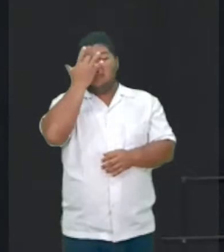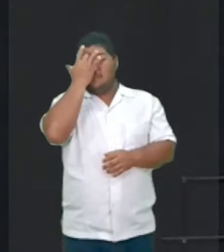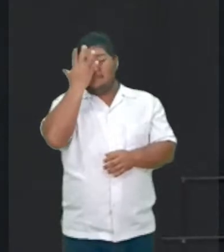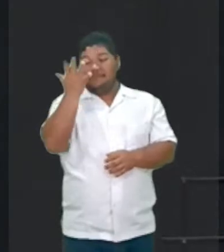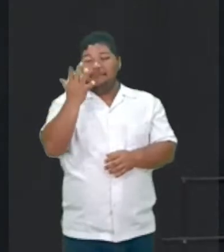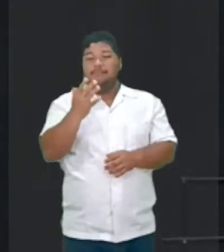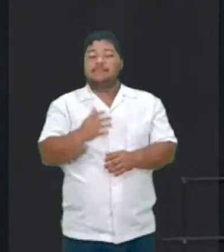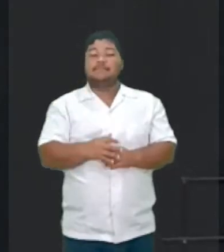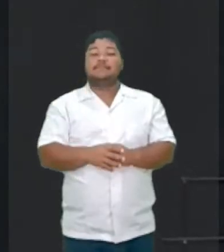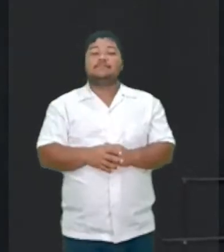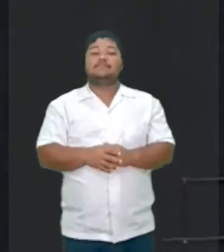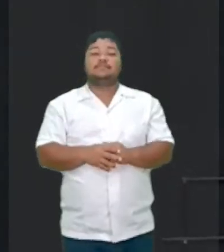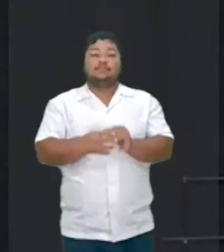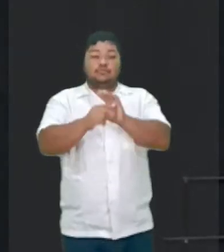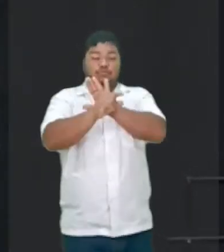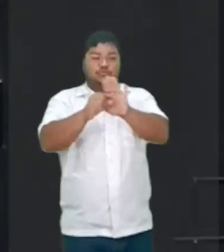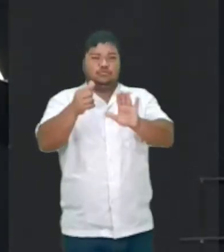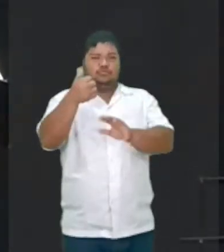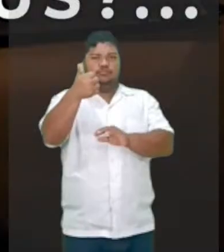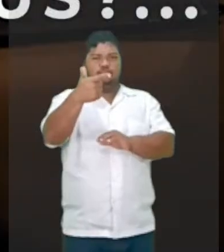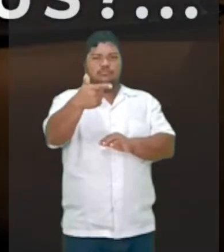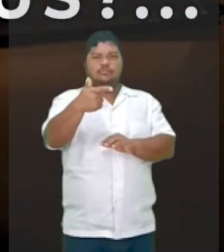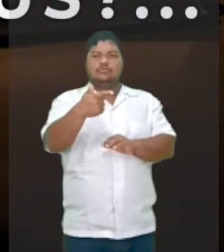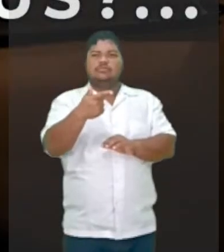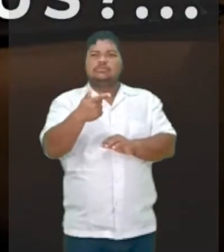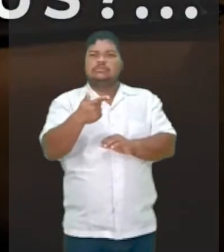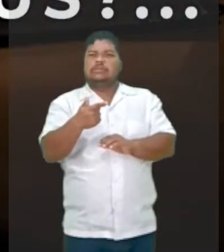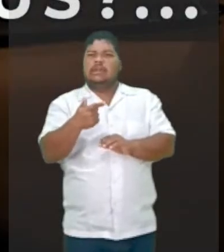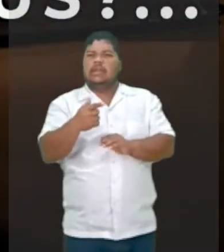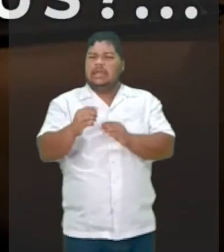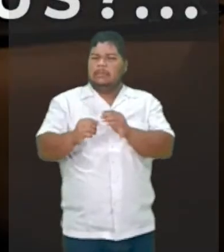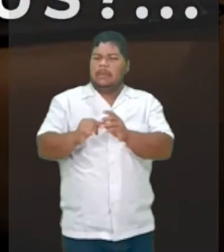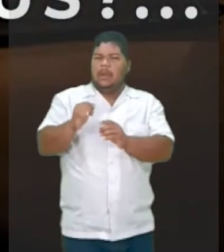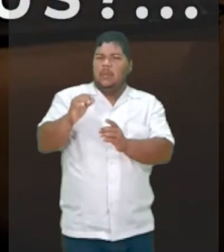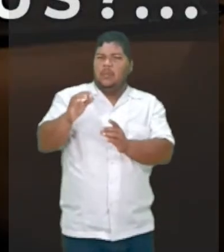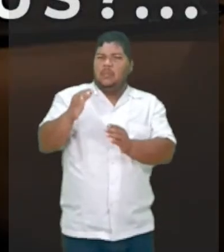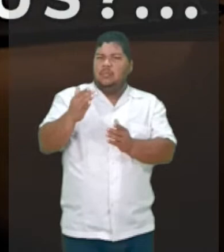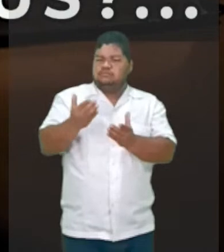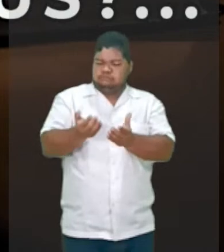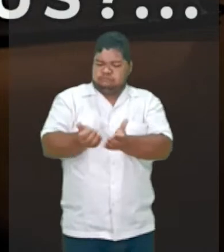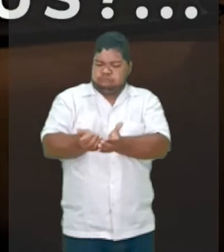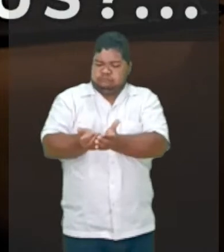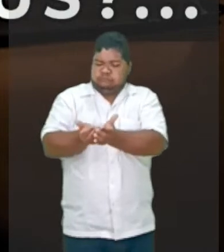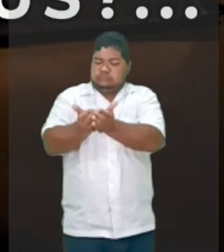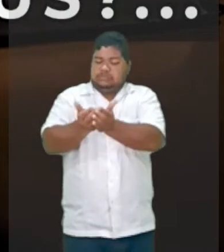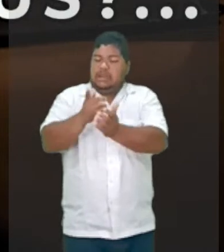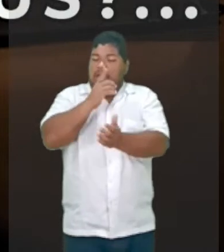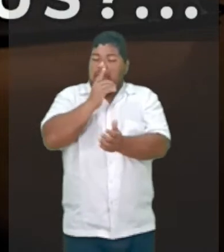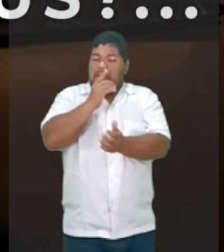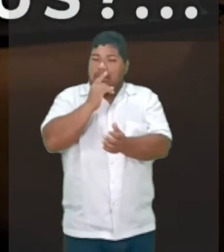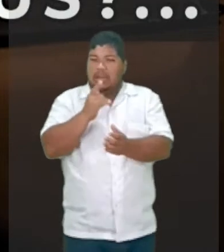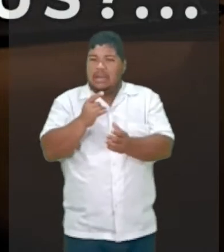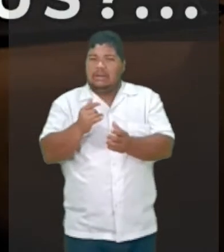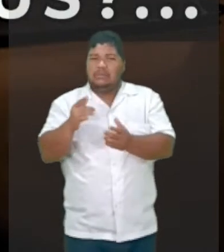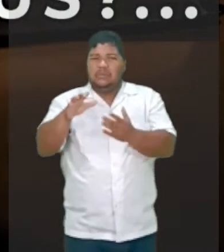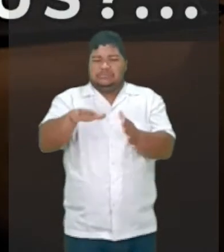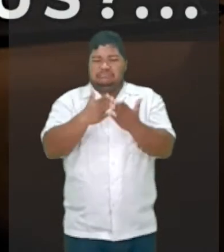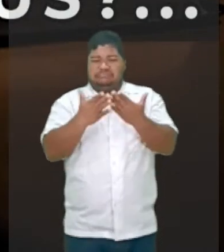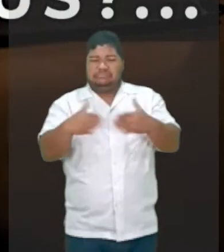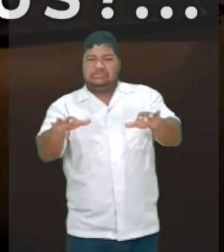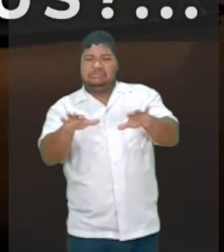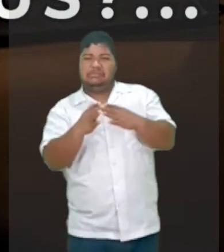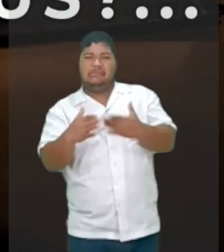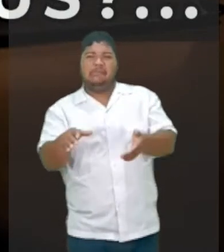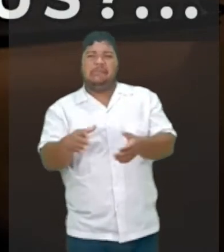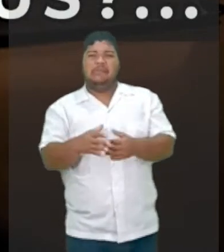assim: quem mediu as águas na concha da mão, ou com o palmo definiu os limites